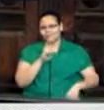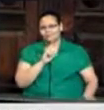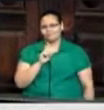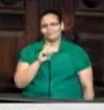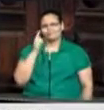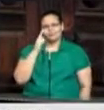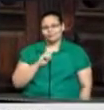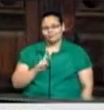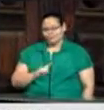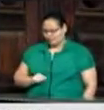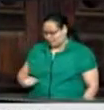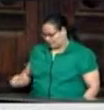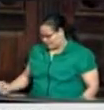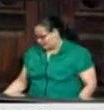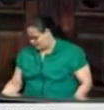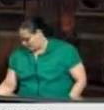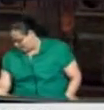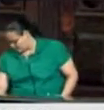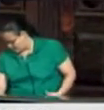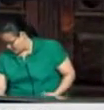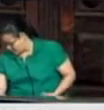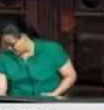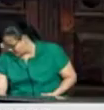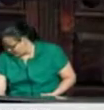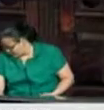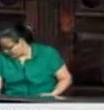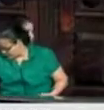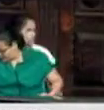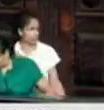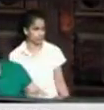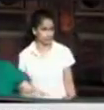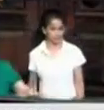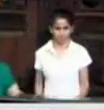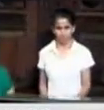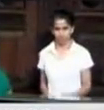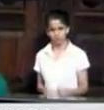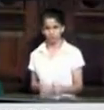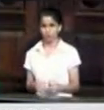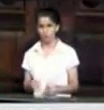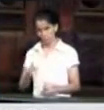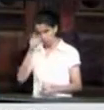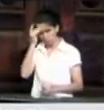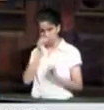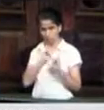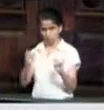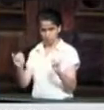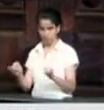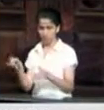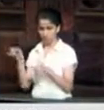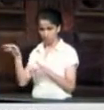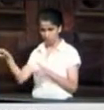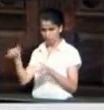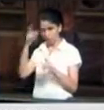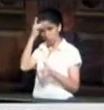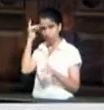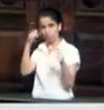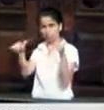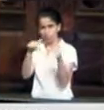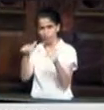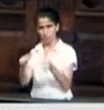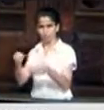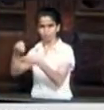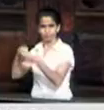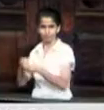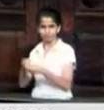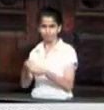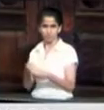Ninguém sabe que os funcionários não gostaram da medida, não estão felizes com a medida. Por quê?